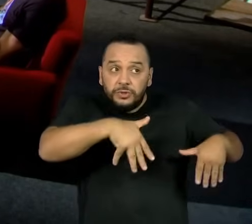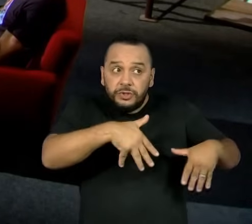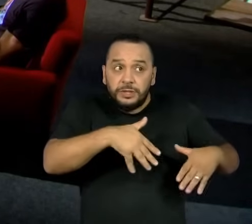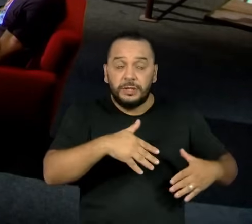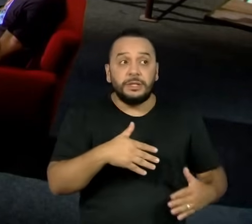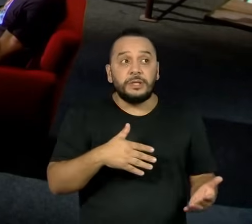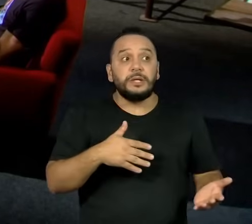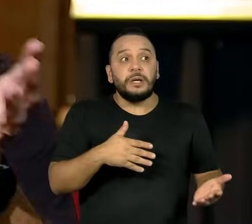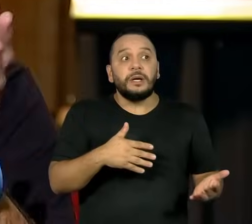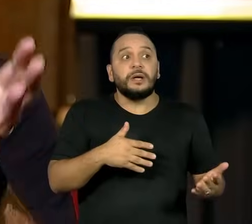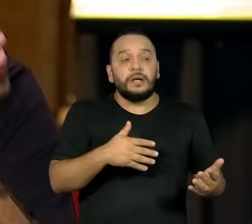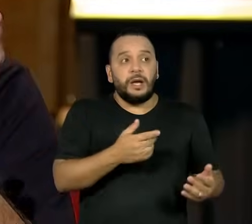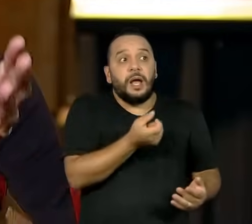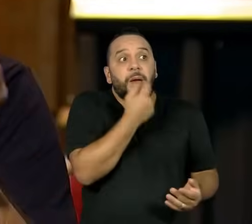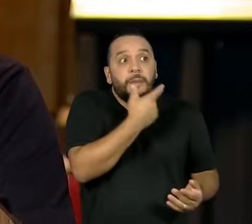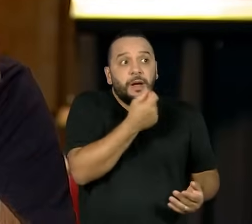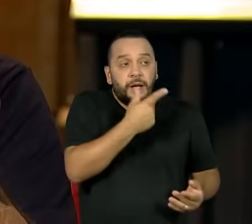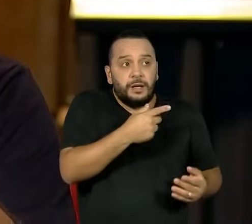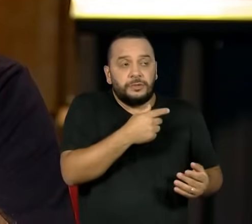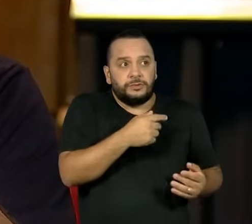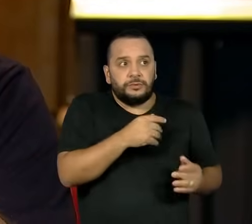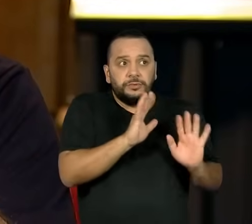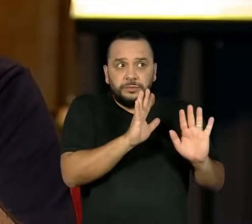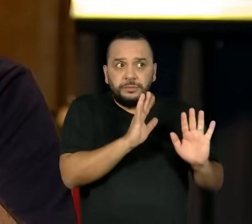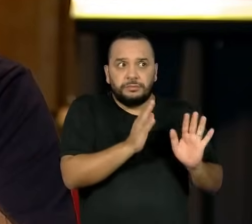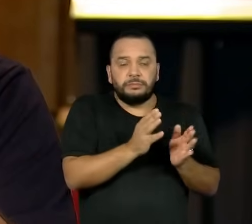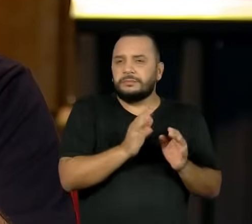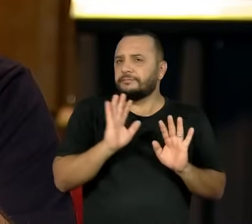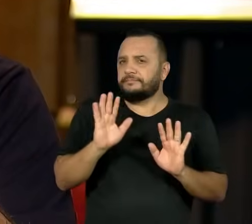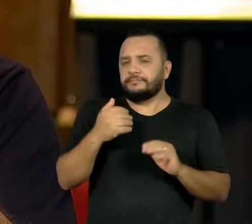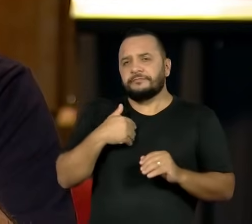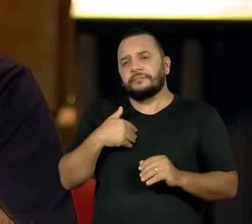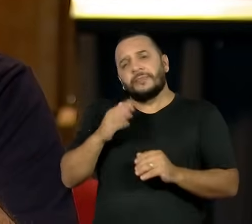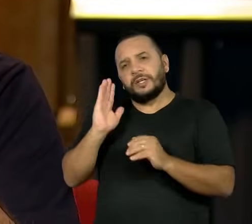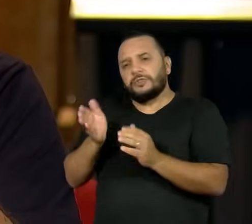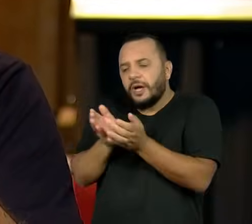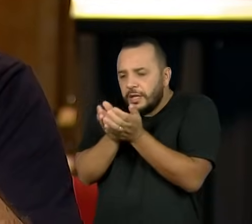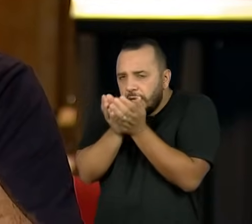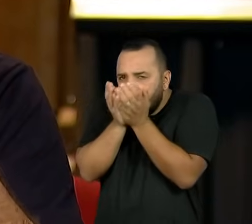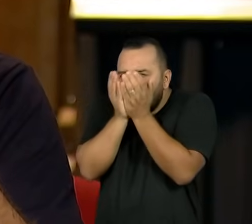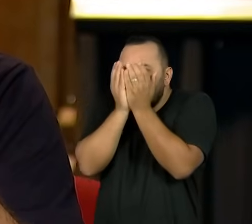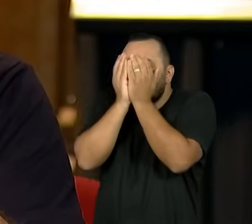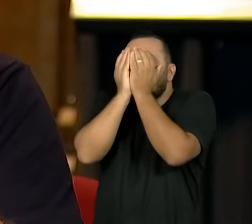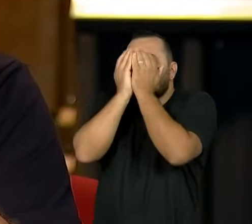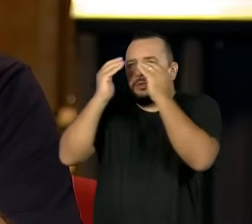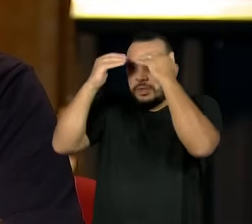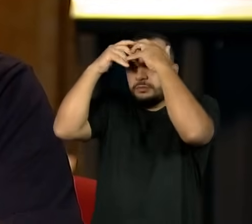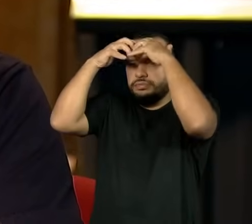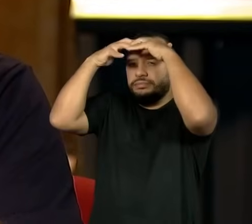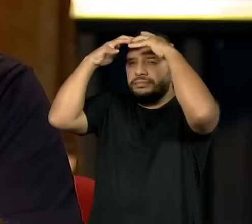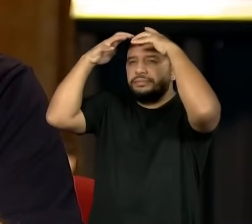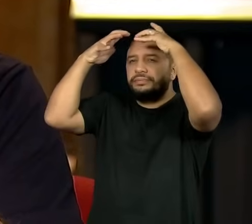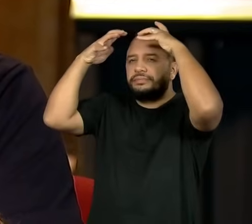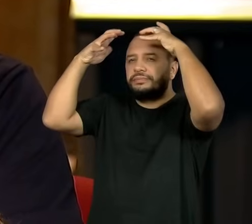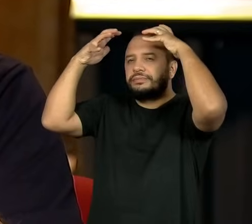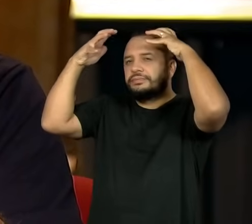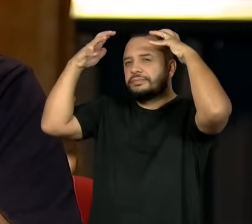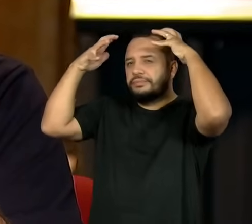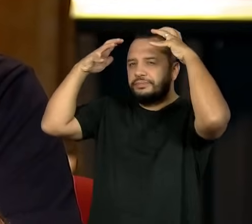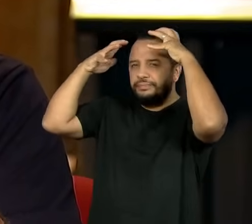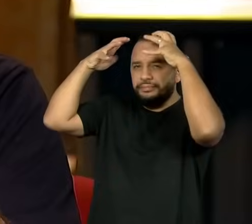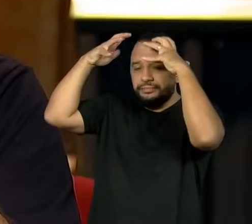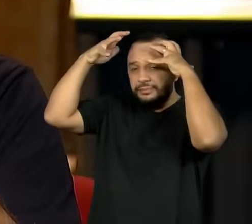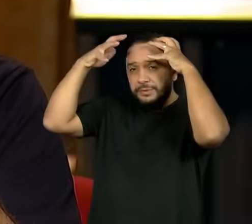destas medicações? Os efeitos da ayahuasca demoram aí da ordem de 4 horas. Os mais conhecidos efeitos da ayahuasca